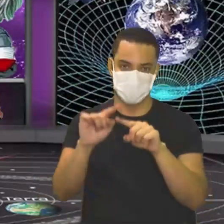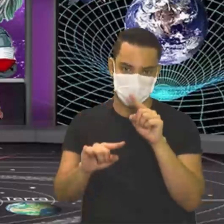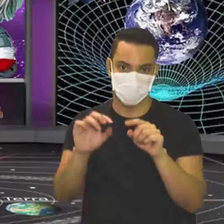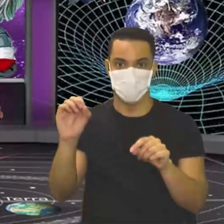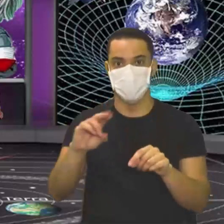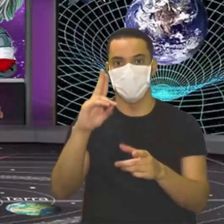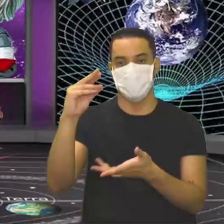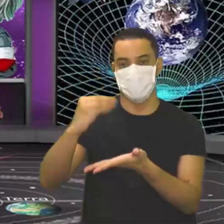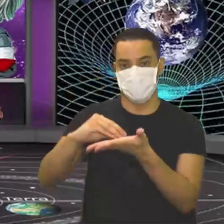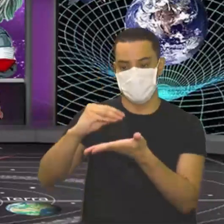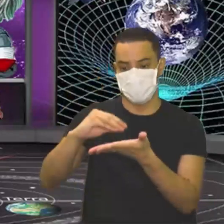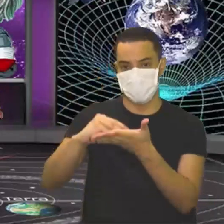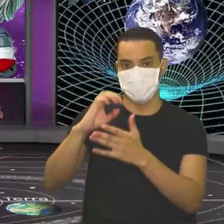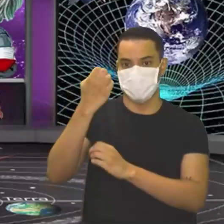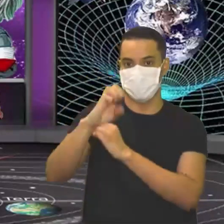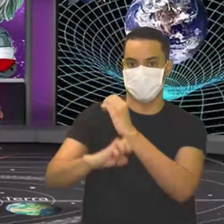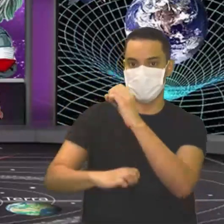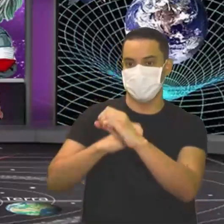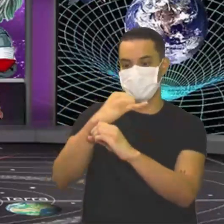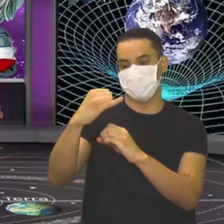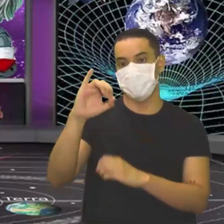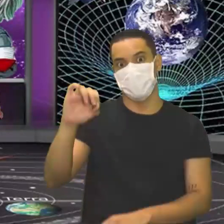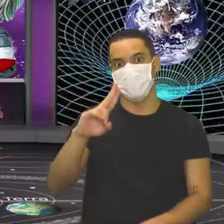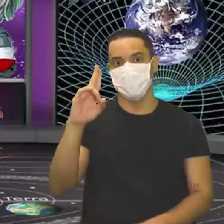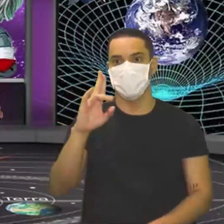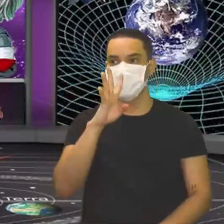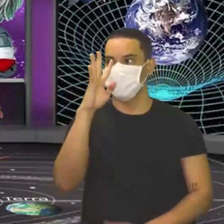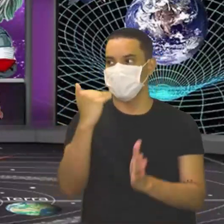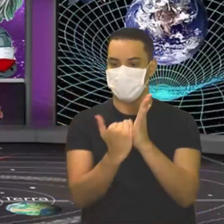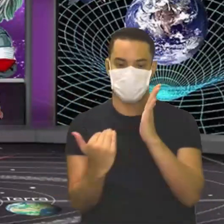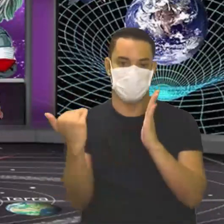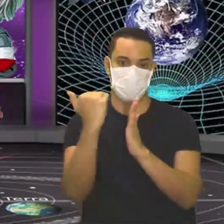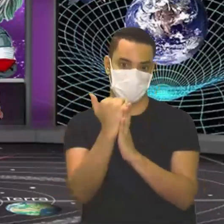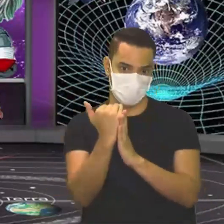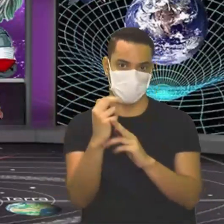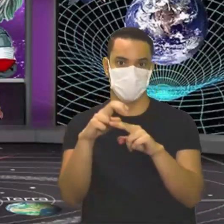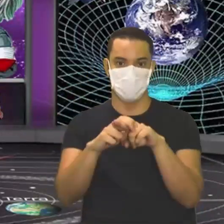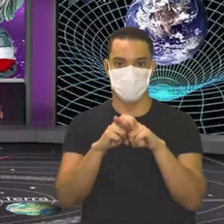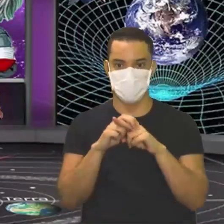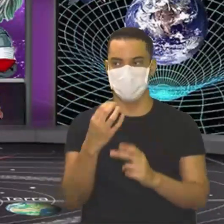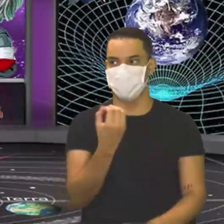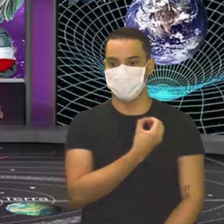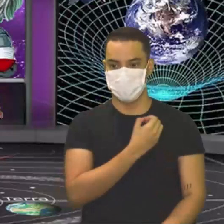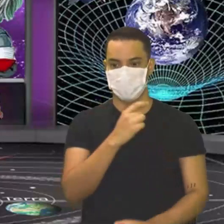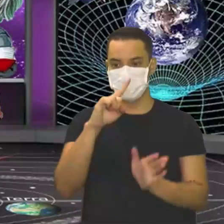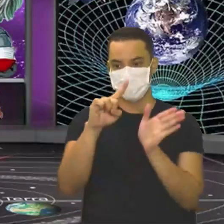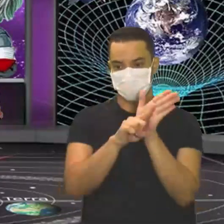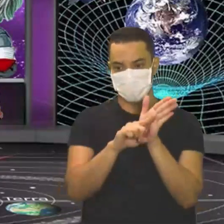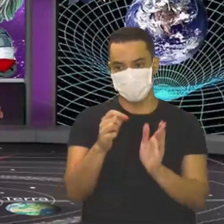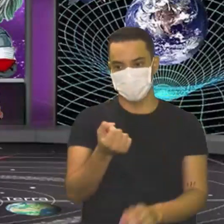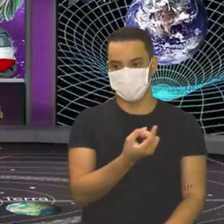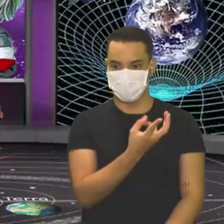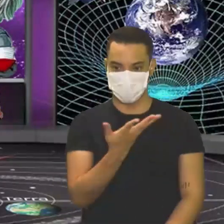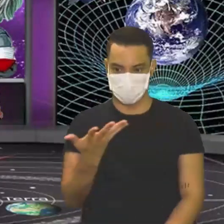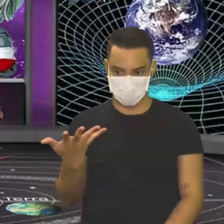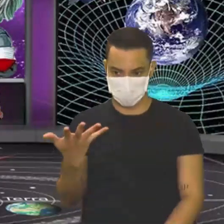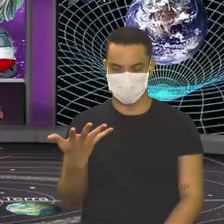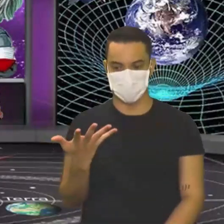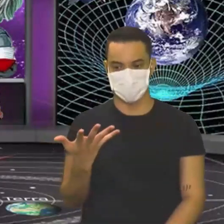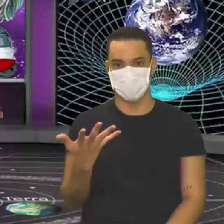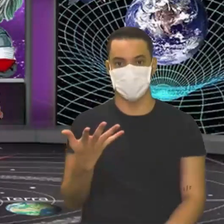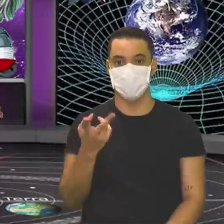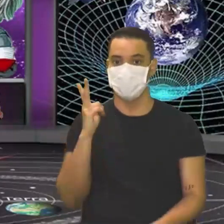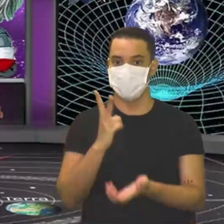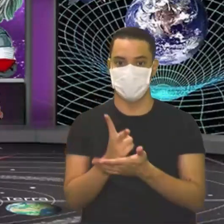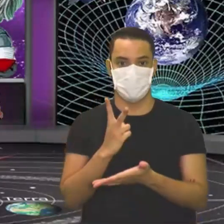é falta de elétrons. Quando o corpo está negativamente carregado, o valor da quantidade de carga elétrica